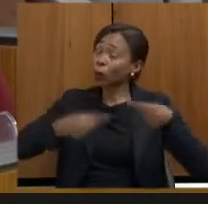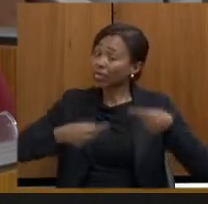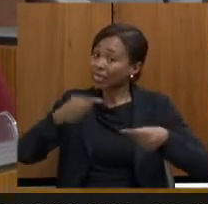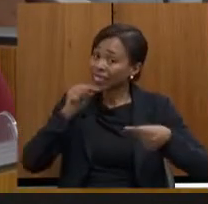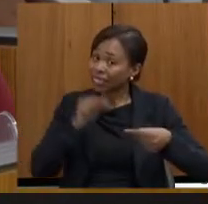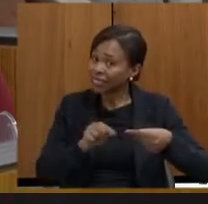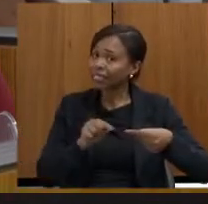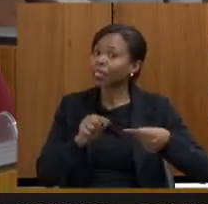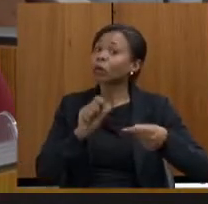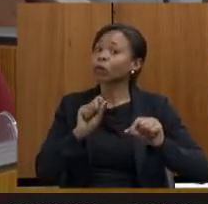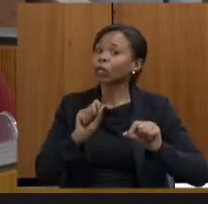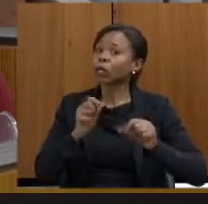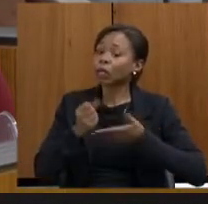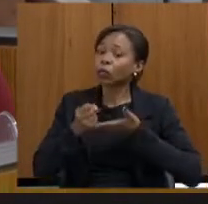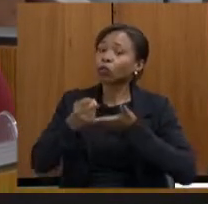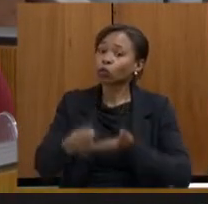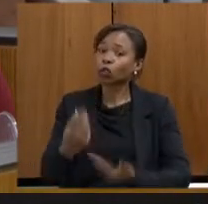a